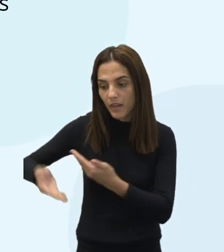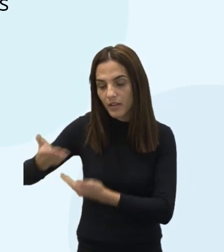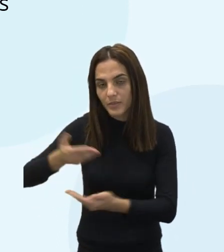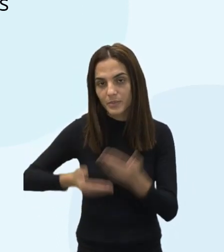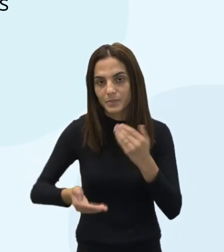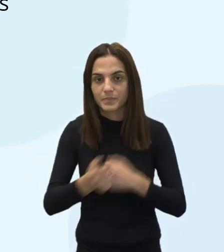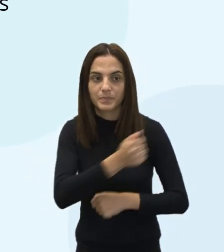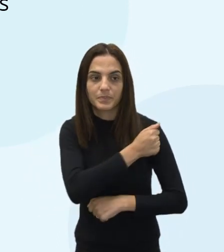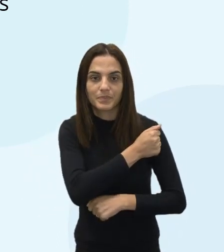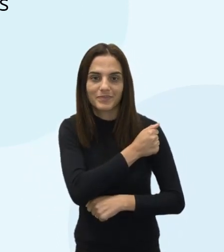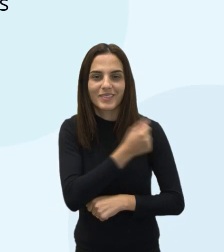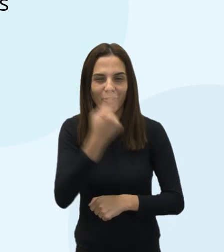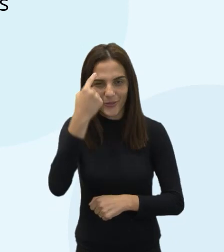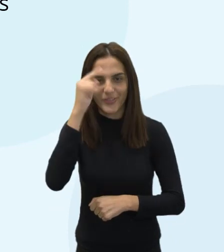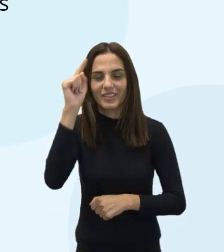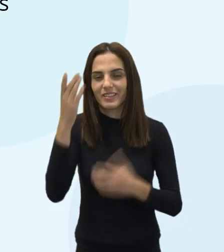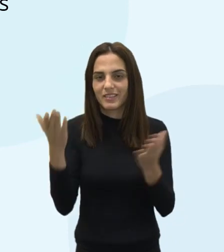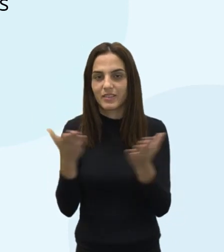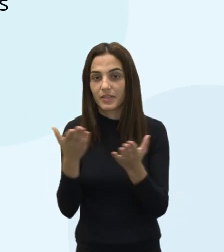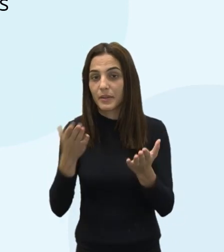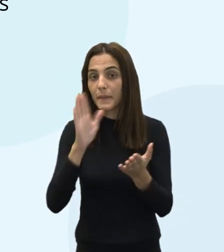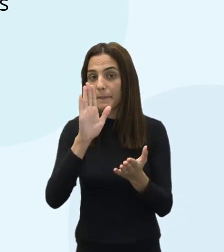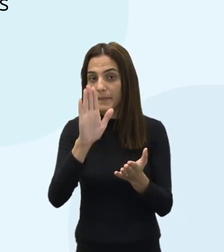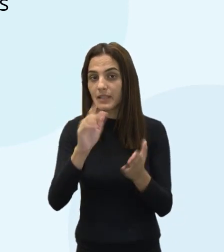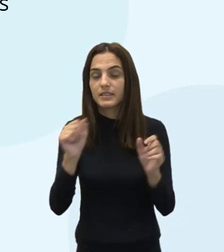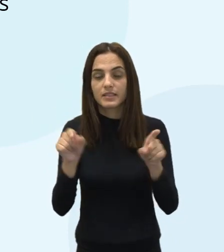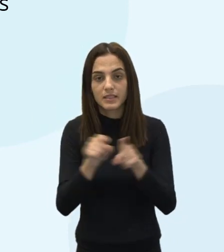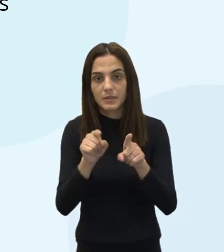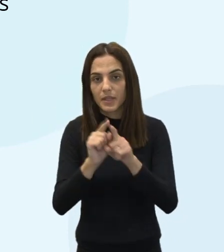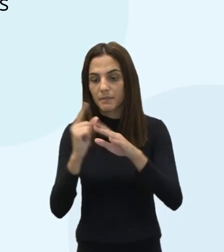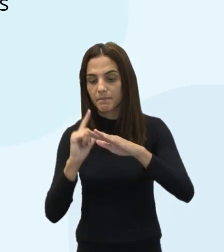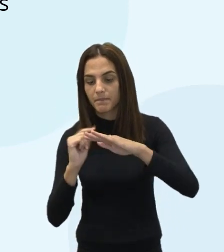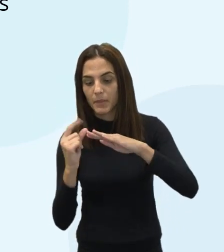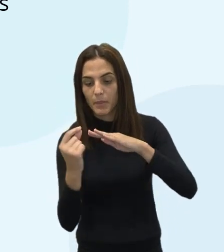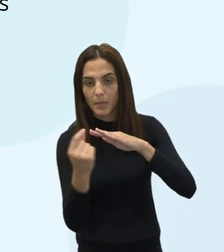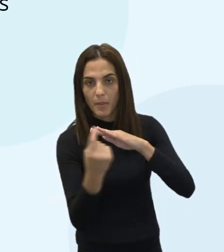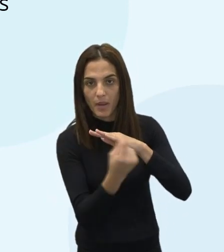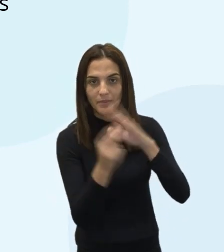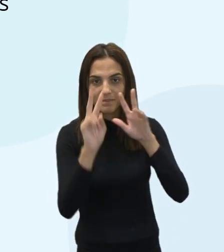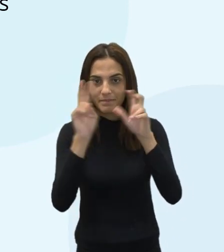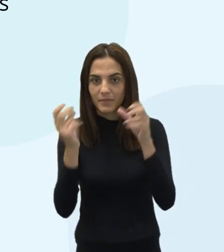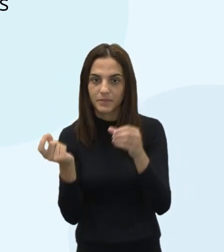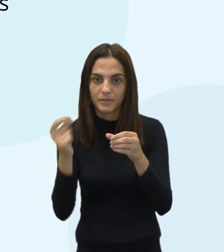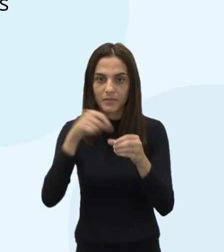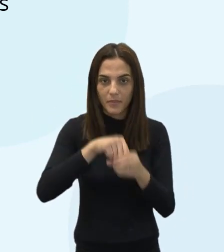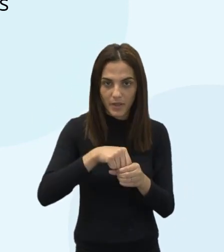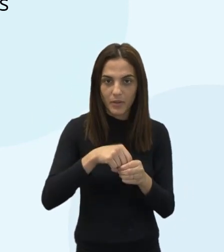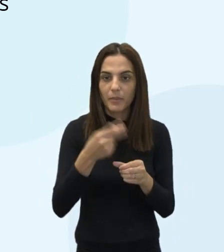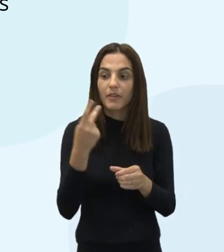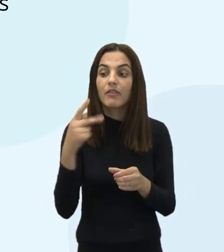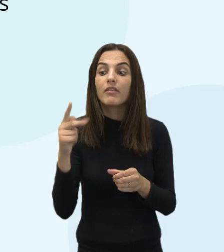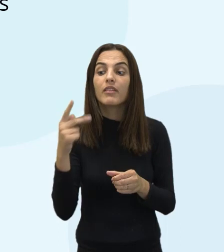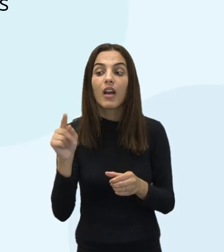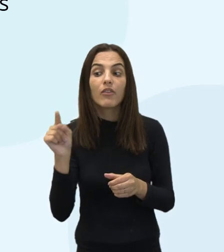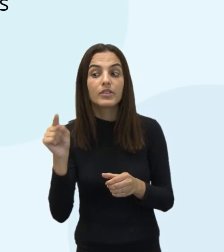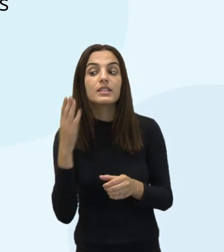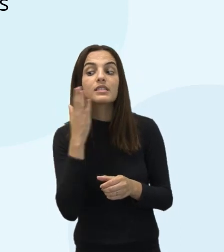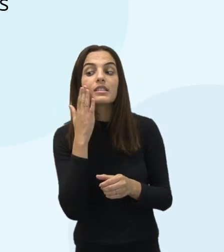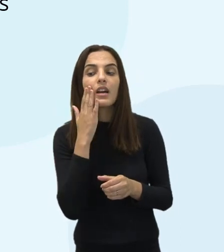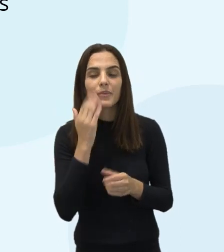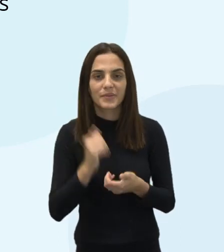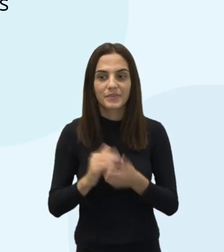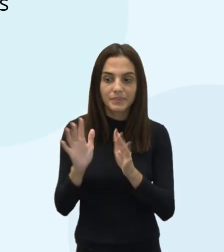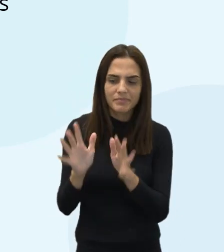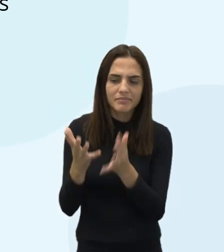até, isso eu estou inventando agora, mas pode até enfiar uma fake news no meio aí, para ver se eles vão reconhecer. Estimular a oralização, porque